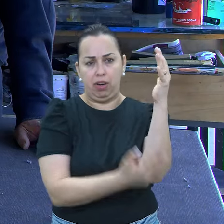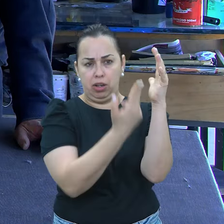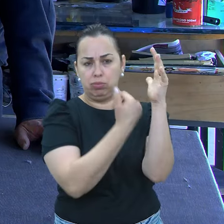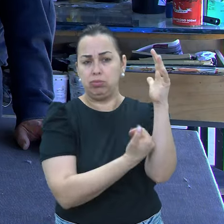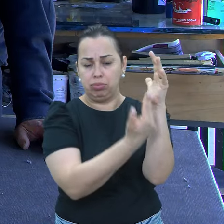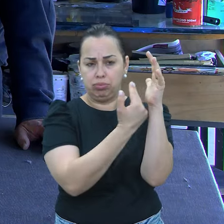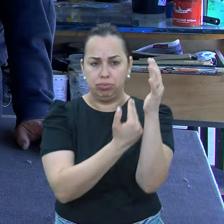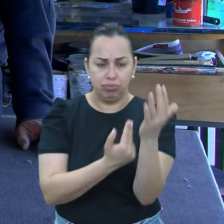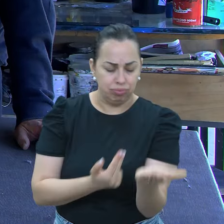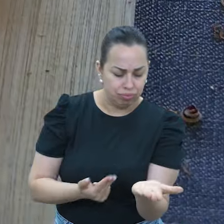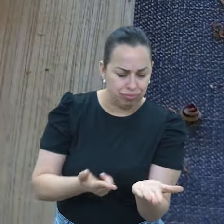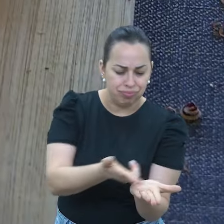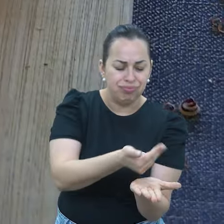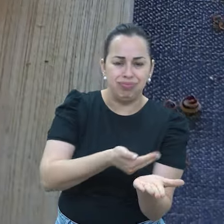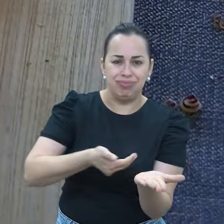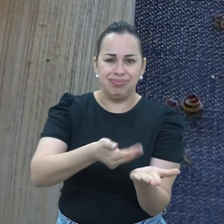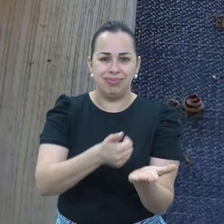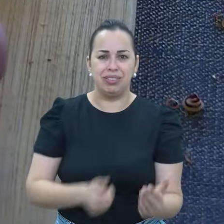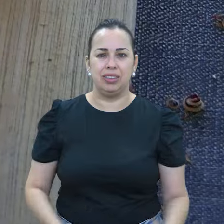Então, ótimo, maravilha.